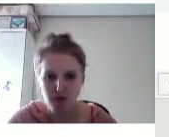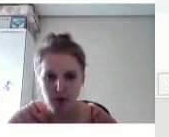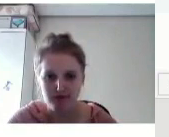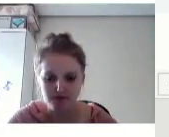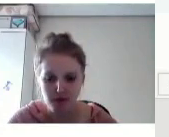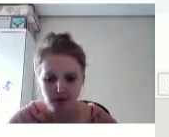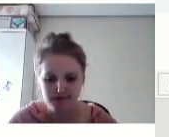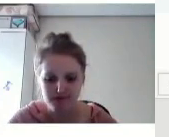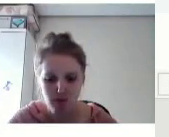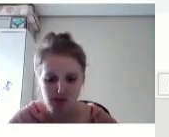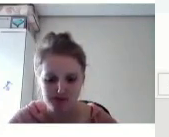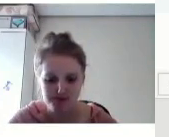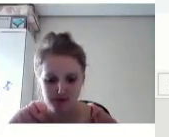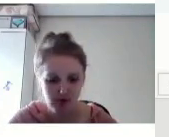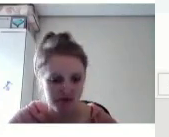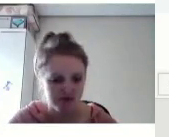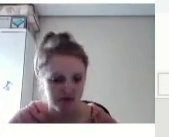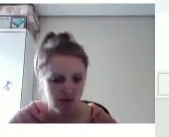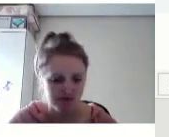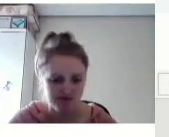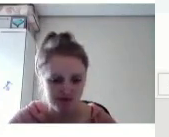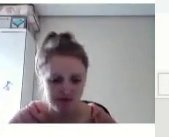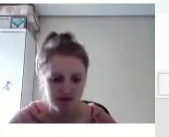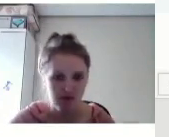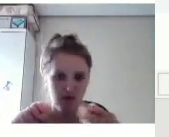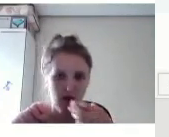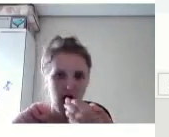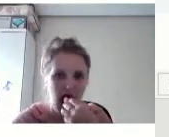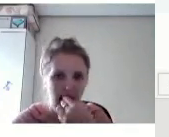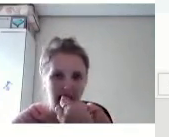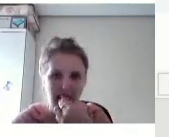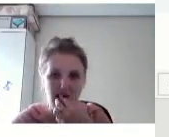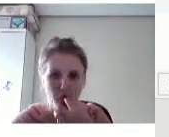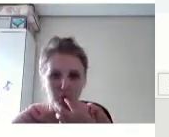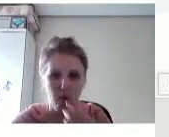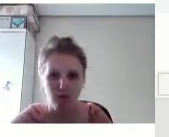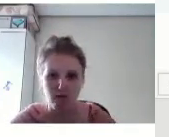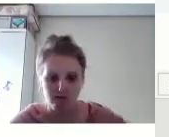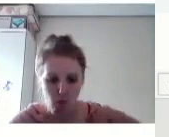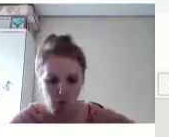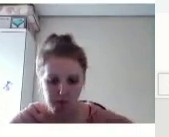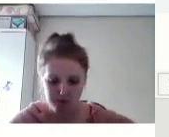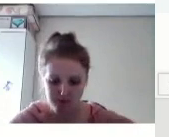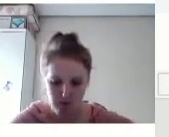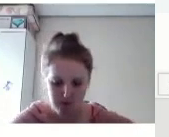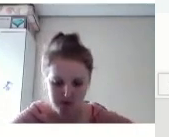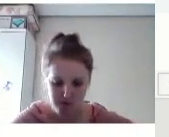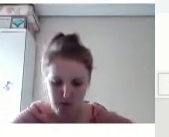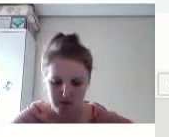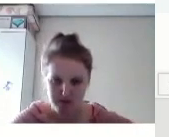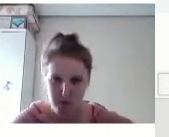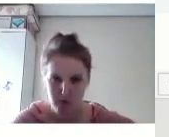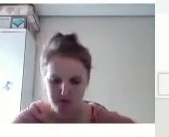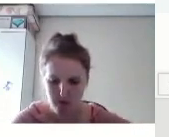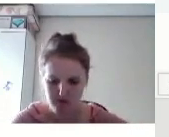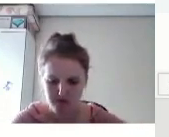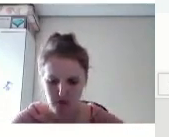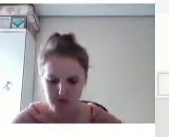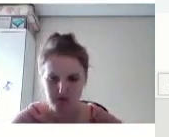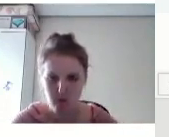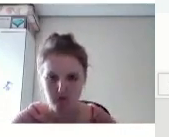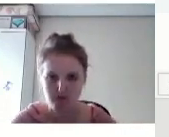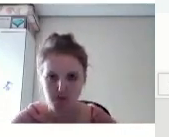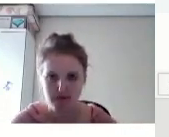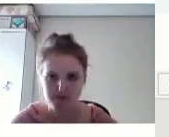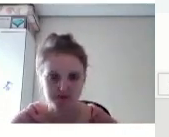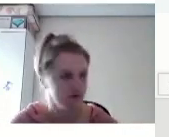de Hamilton, para os campos clássicos, o shape é exatamente o mesmo da mecânica clássica, a única diferença, claro,